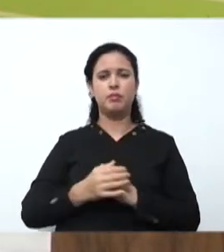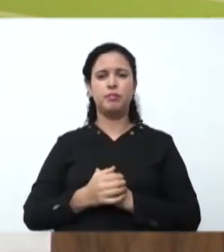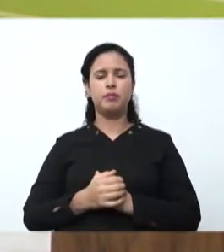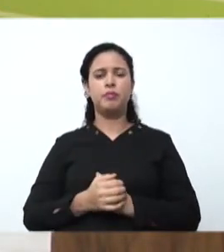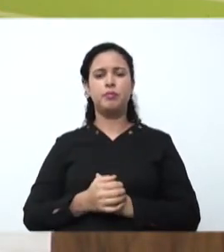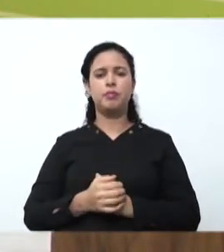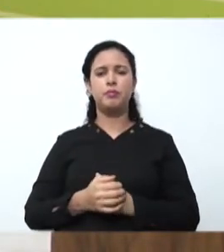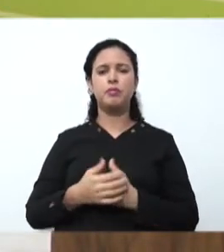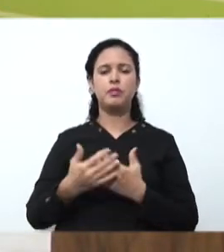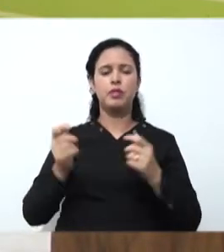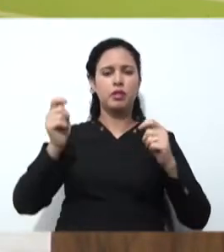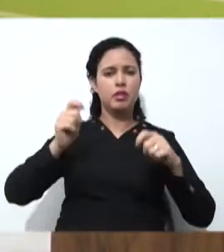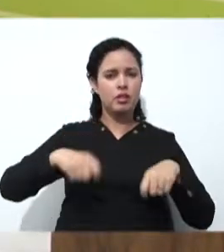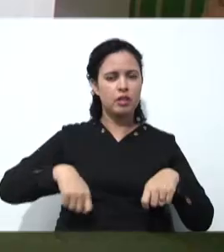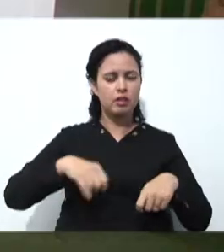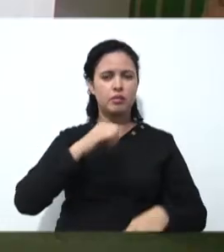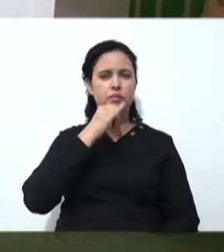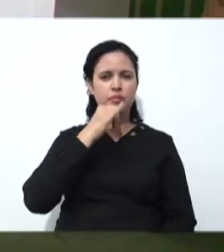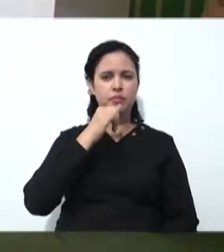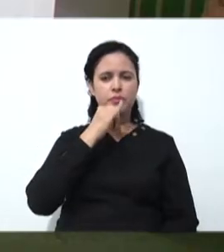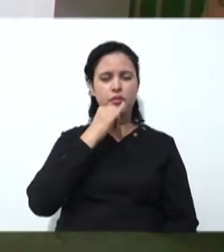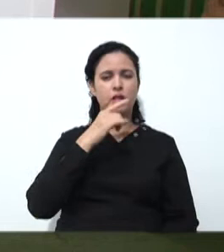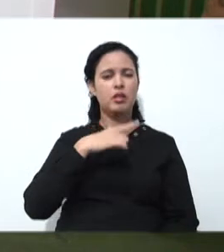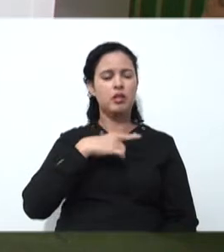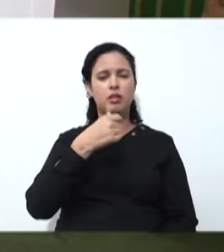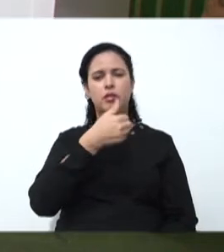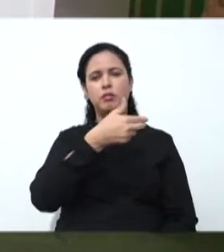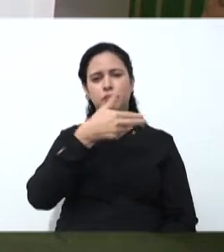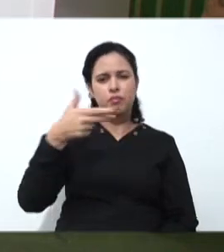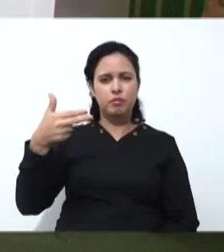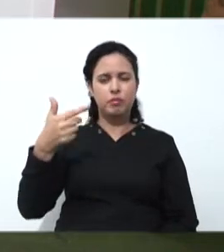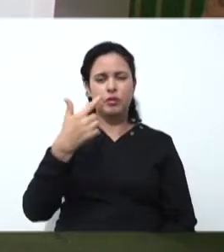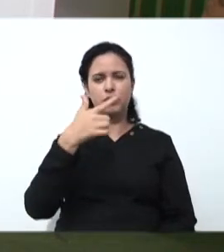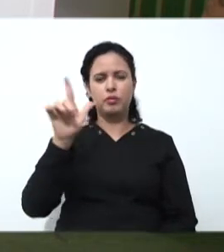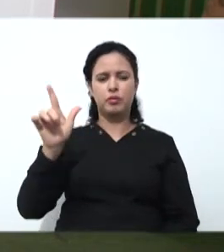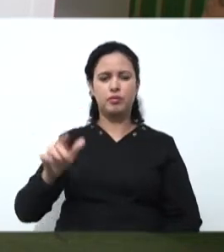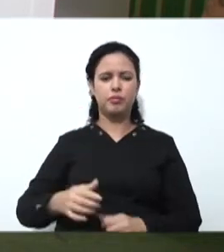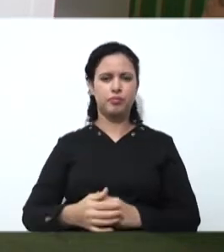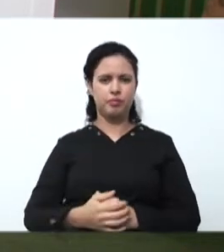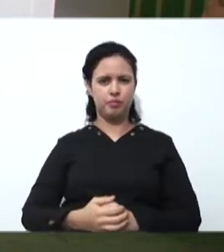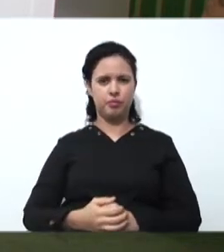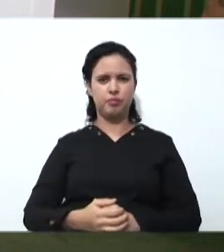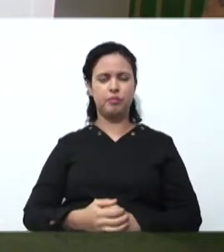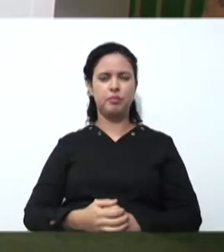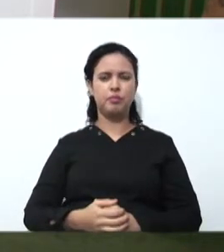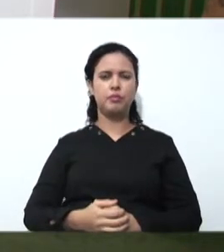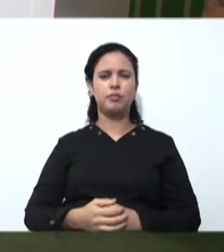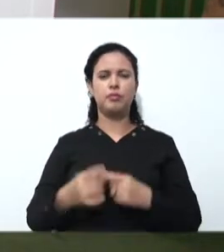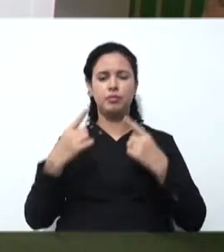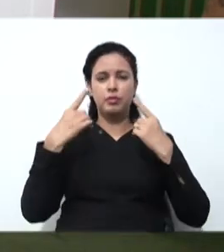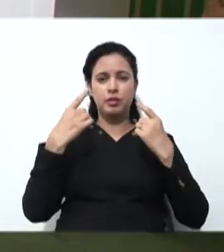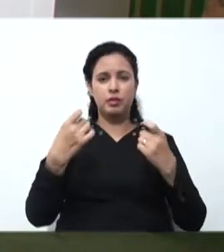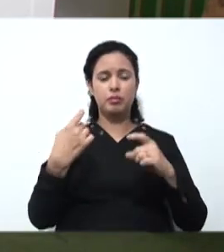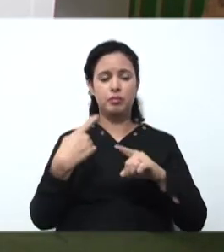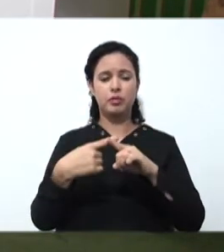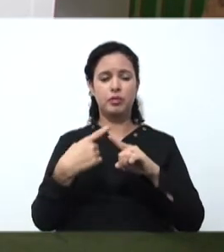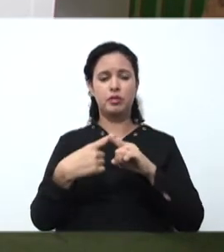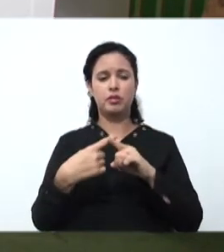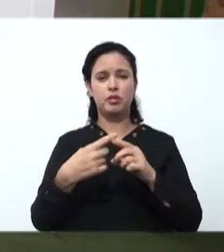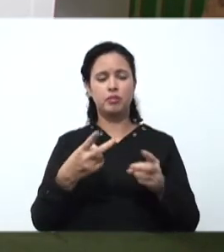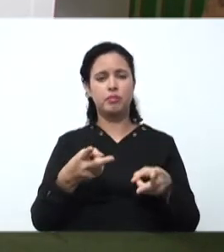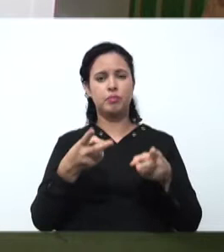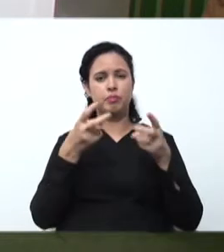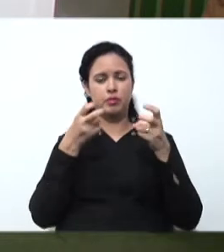né? Então é uma forma da gente exemplificar. Existem várias outras, né? É uma forma muito interessante, gente, porque ele viu